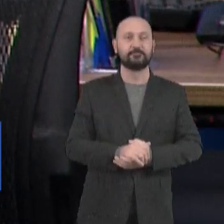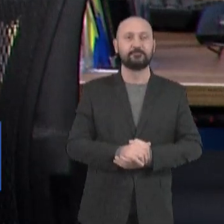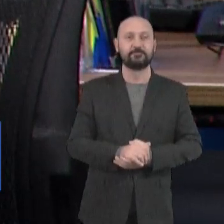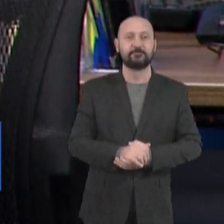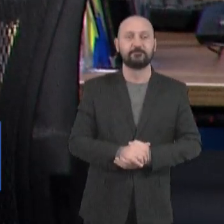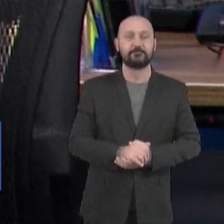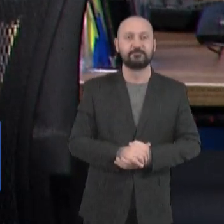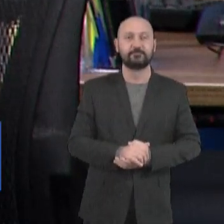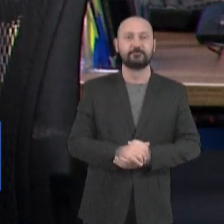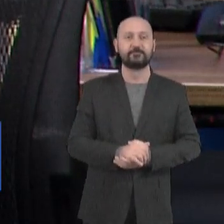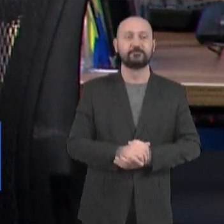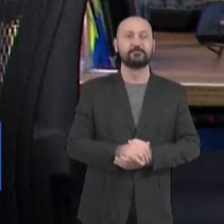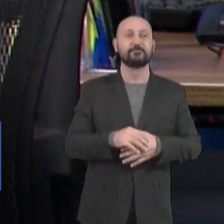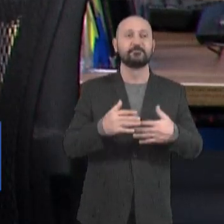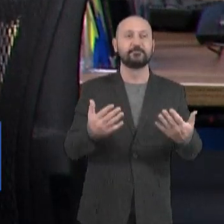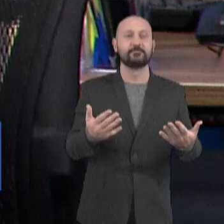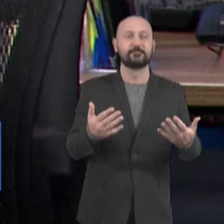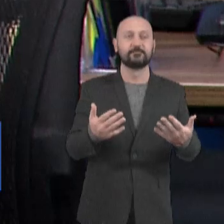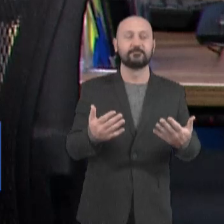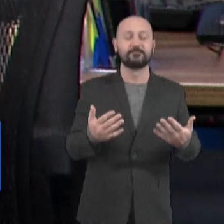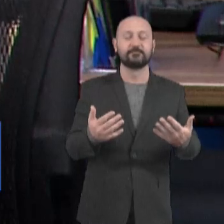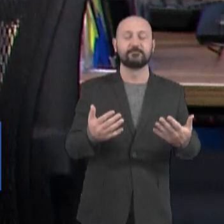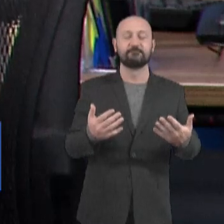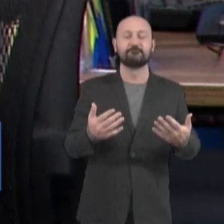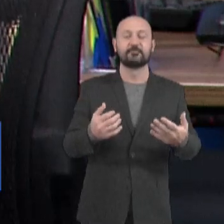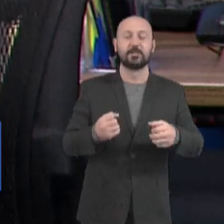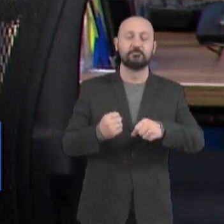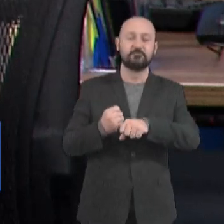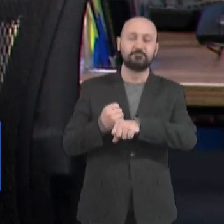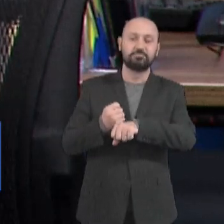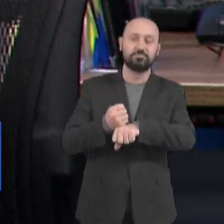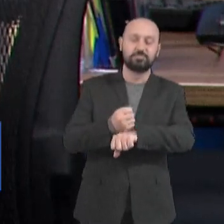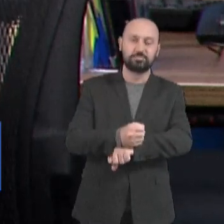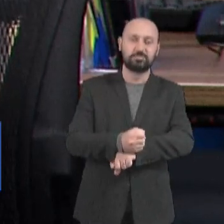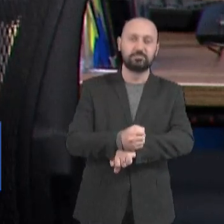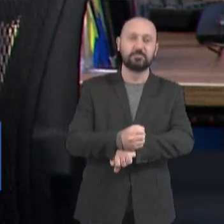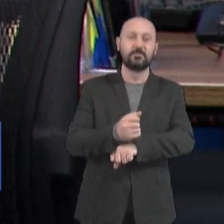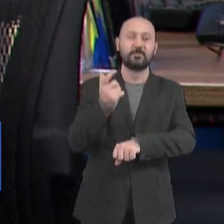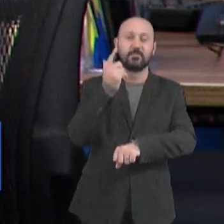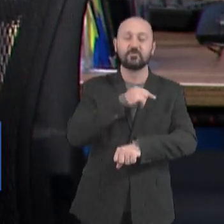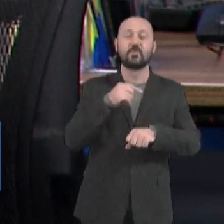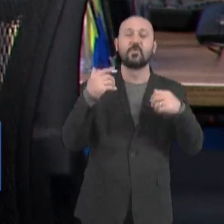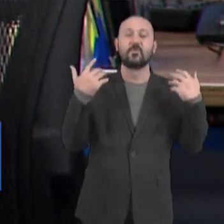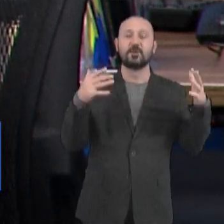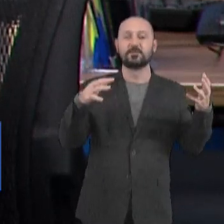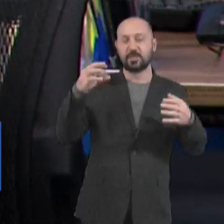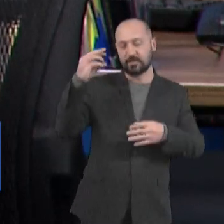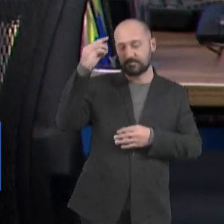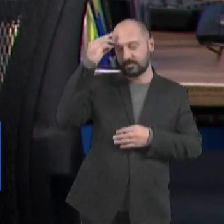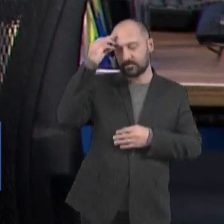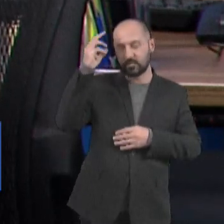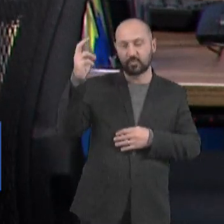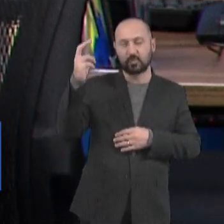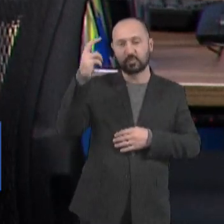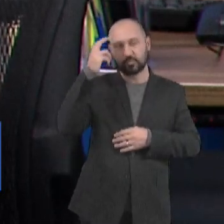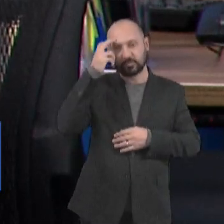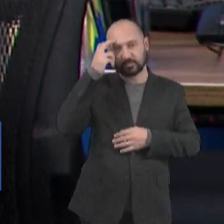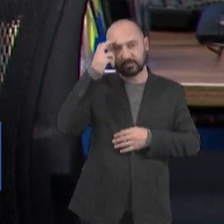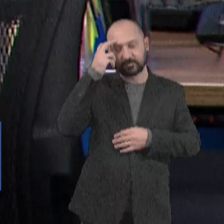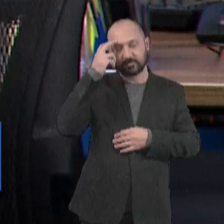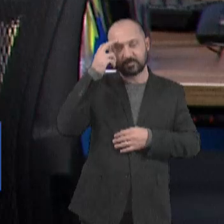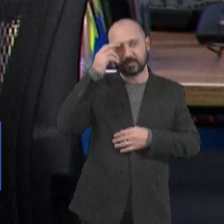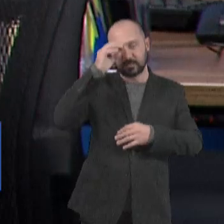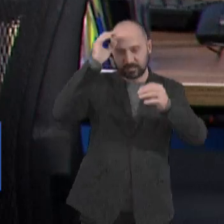Assim, essa foi um empenho fundamental para a celebração da memória, da cultura e